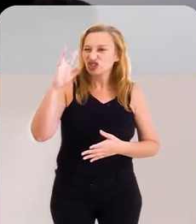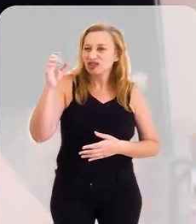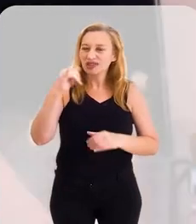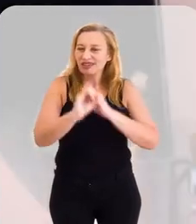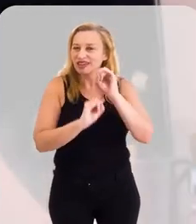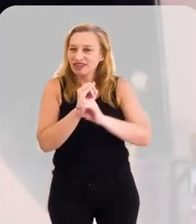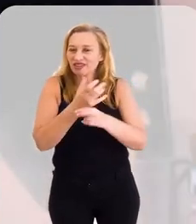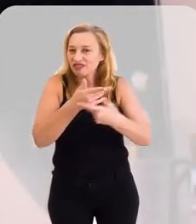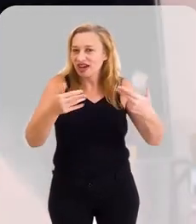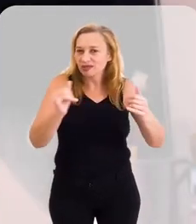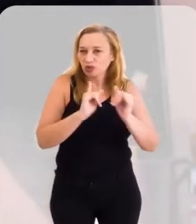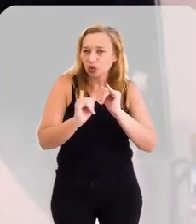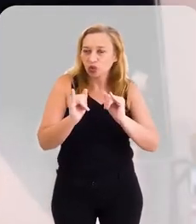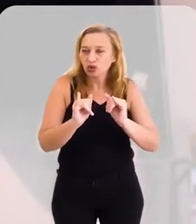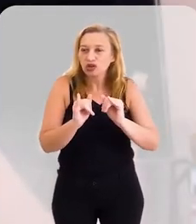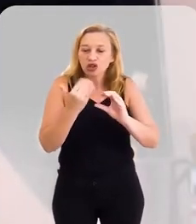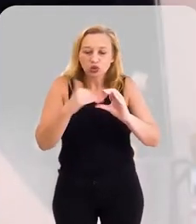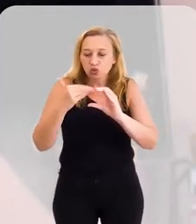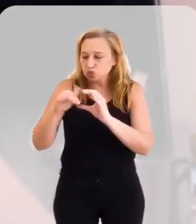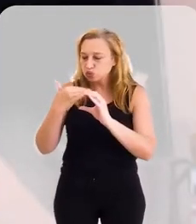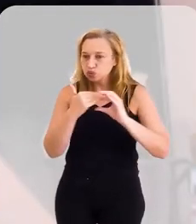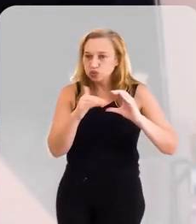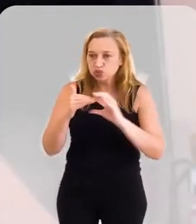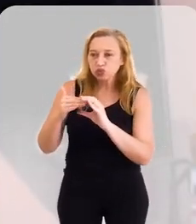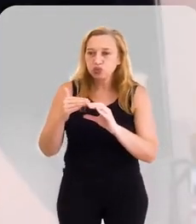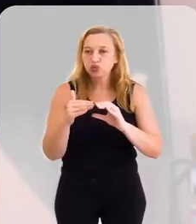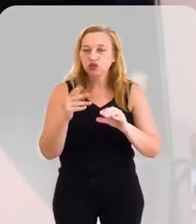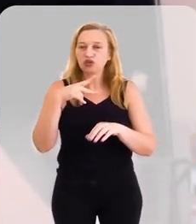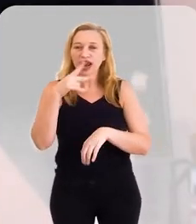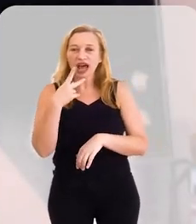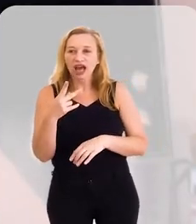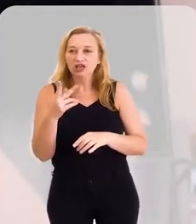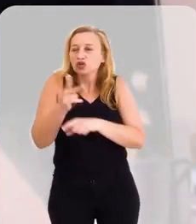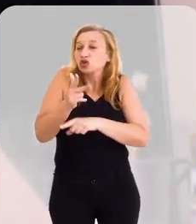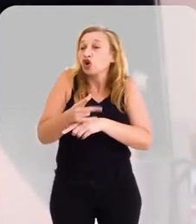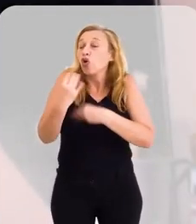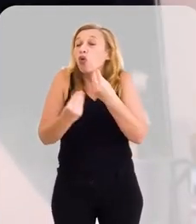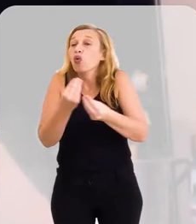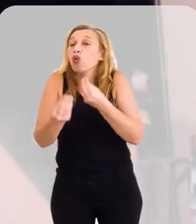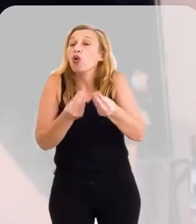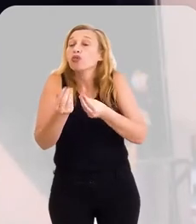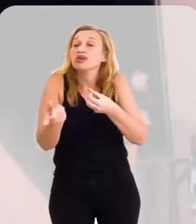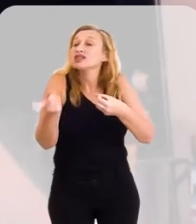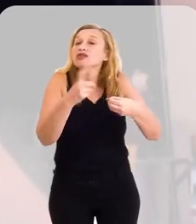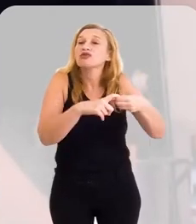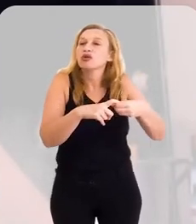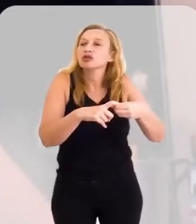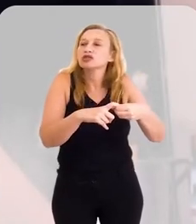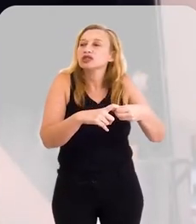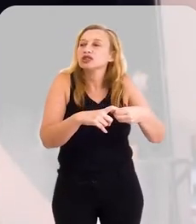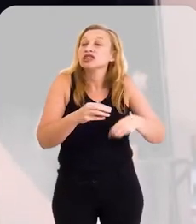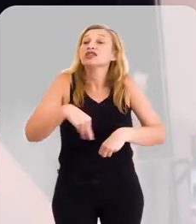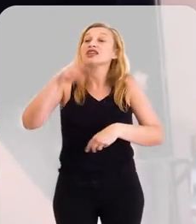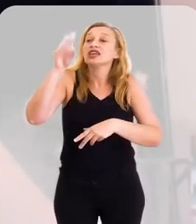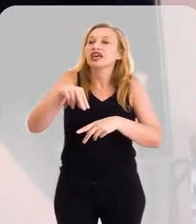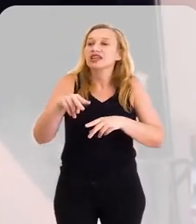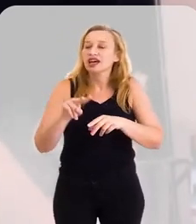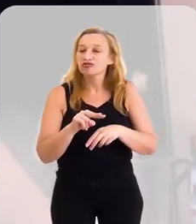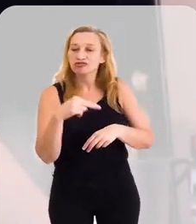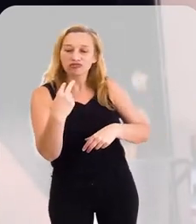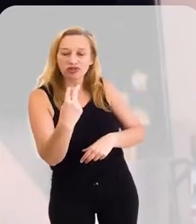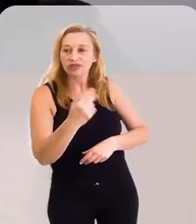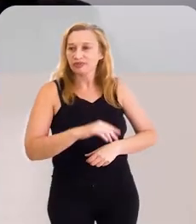Imagino que pela internet muita gente deve mandar mensagem, mandar e-mail, comentar os vídeos. Como que é esse retorno de quem